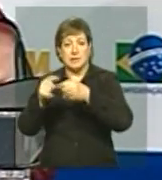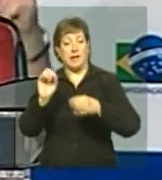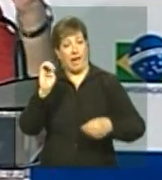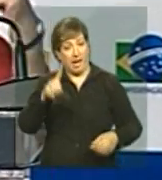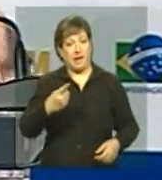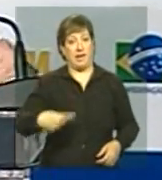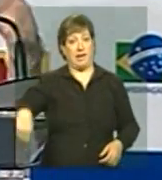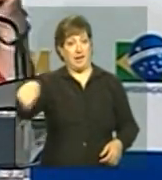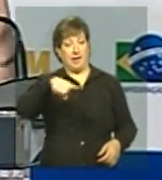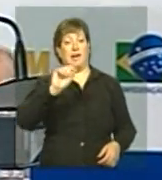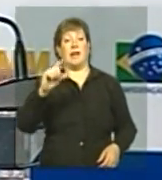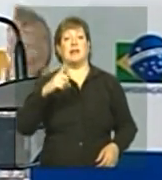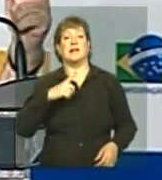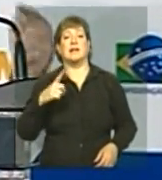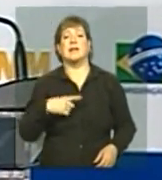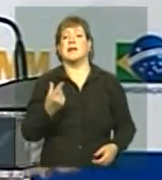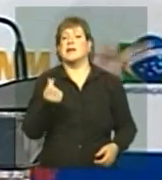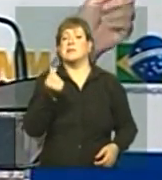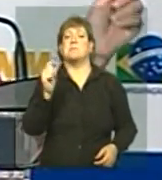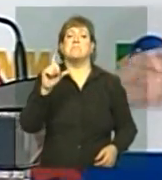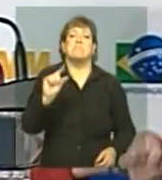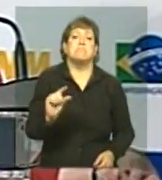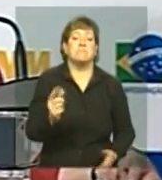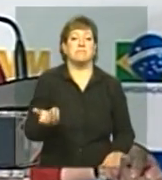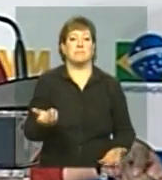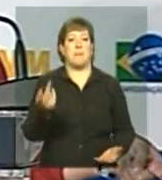aqueles com menos recursos para comprar